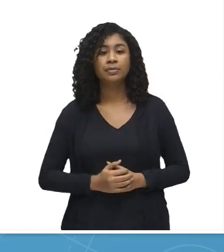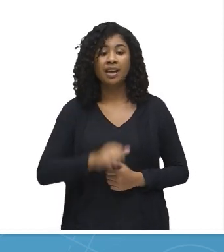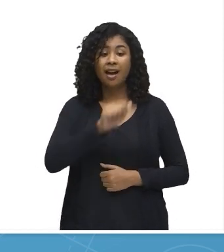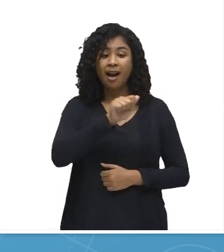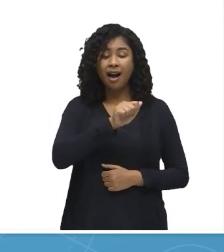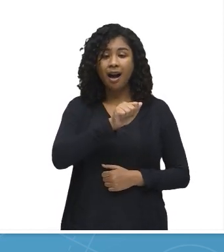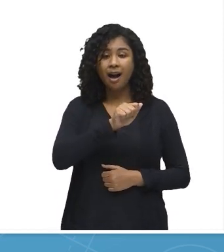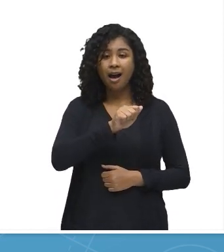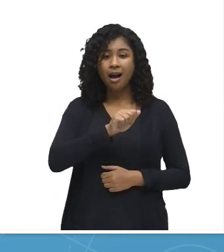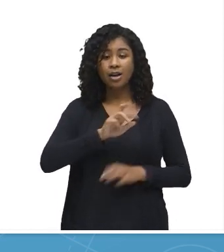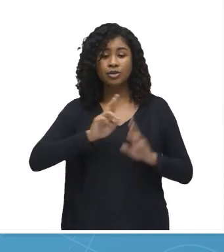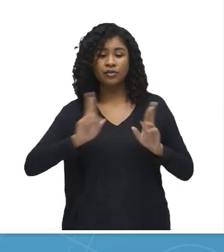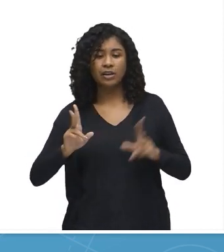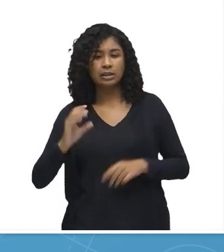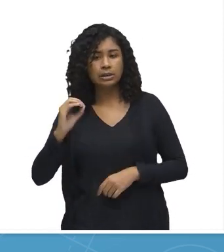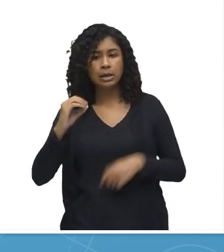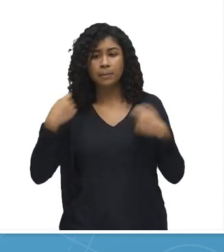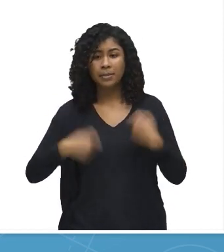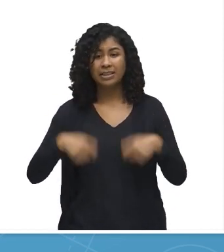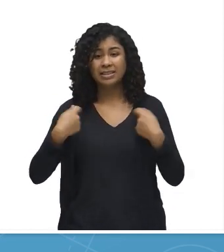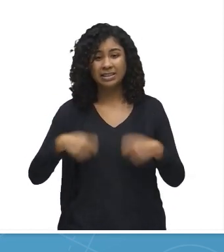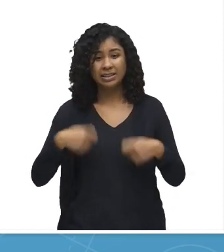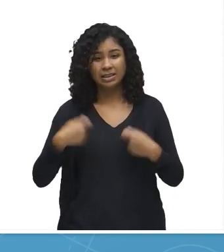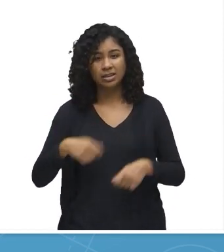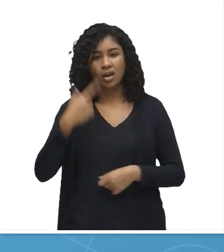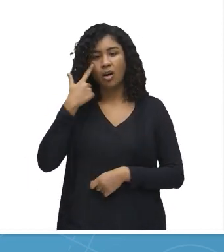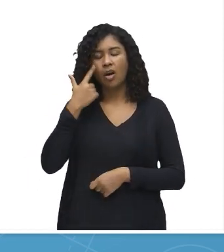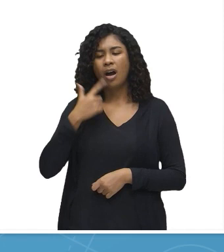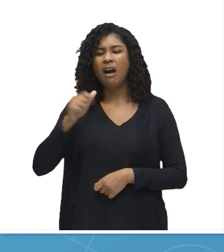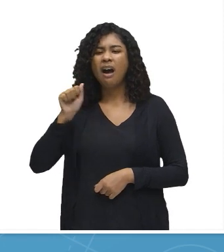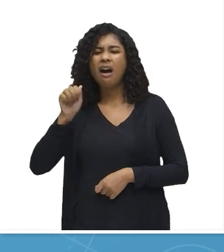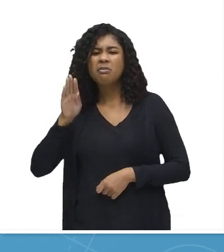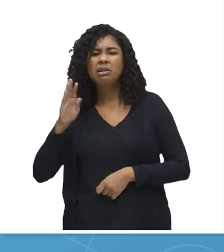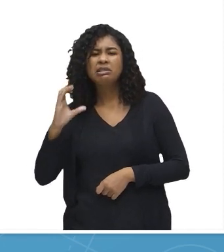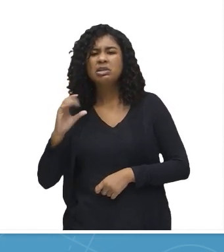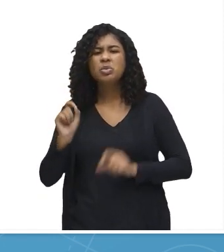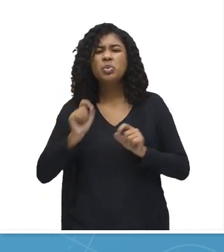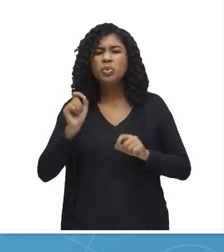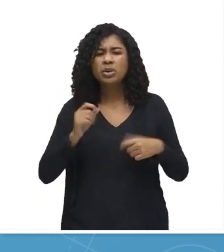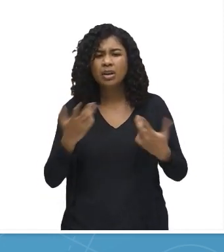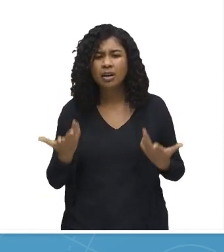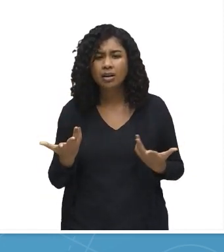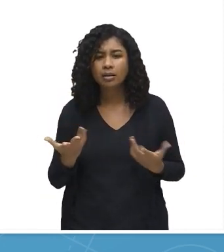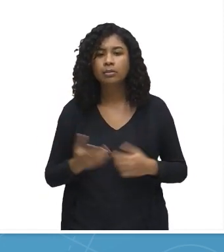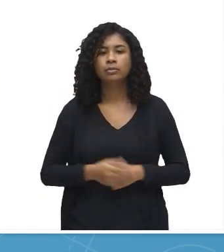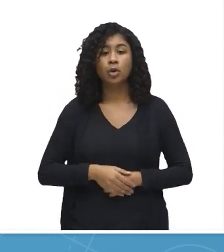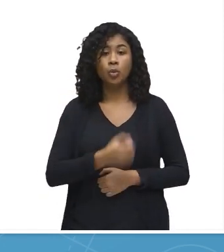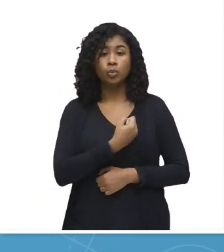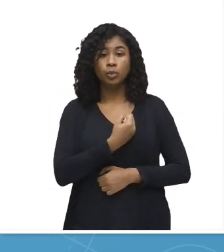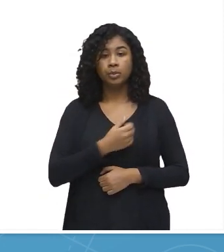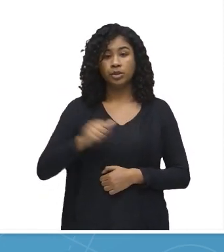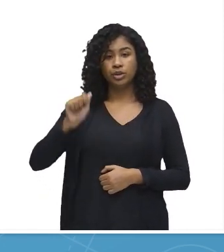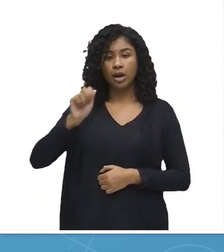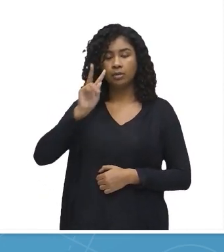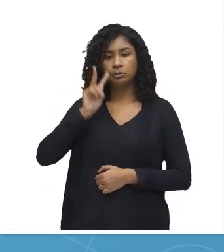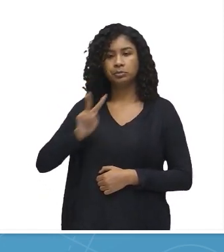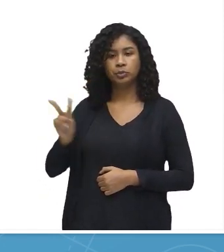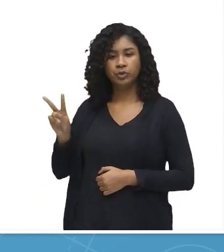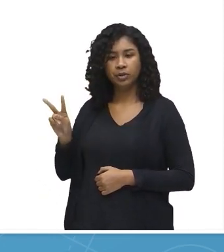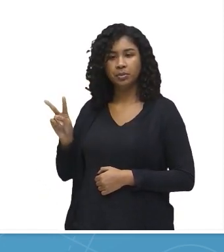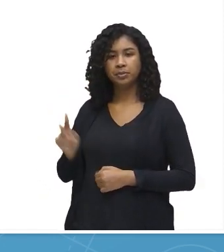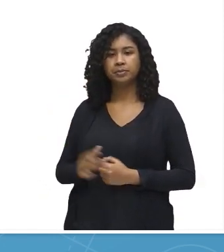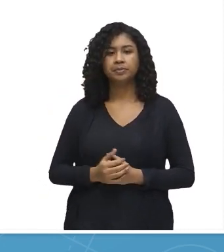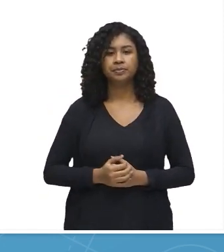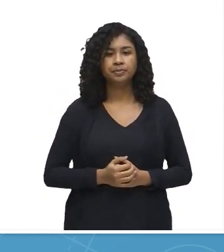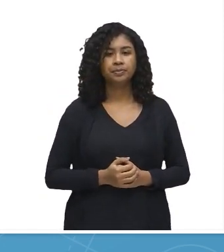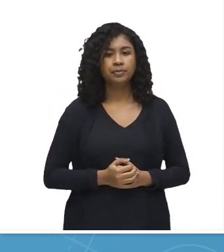que é A, o que é B, o que é C? Tá aqui, ó. Esse aqui é o valor de A, ok? Na frente da incógnita x ao quadrado, eu